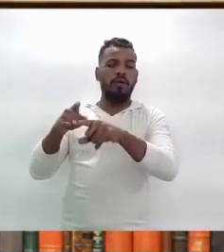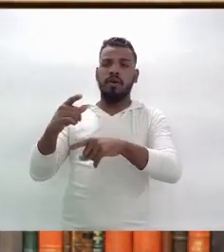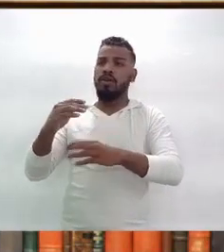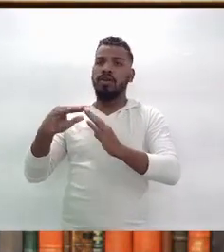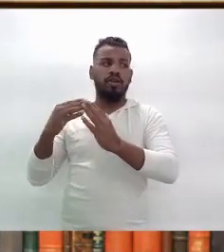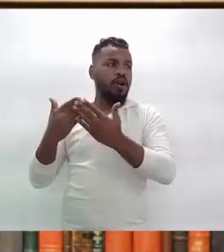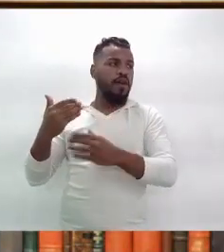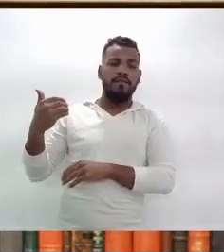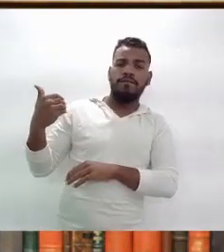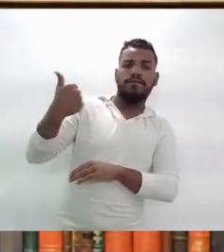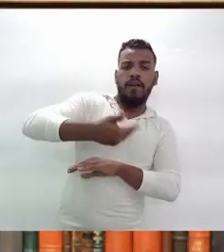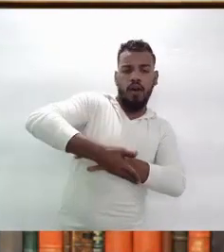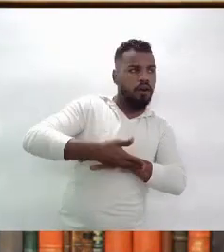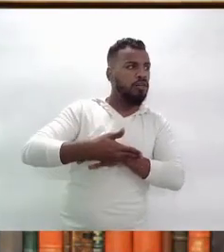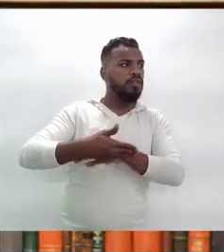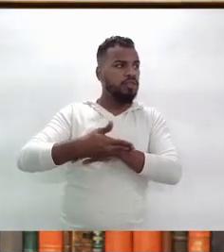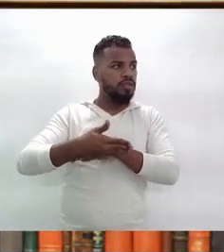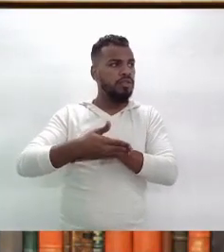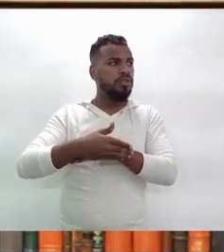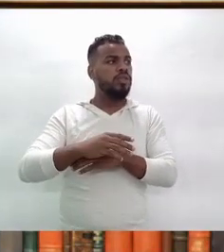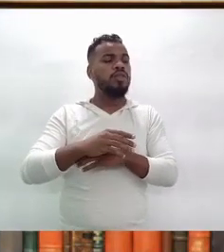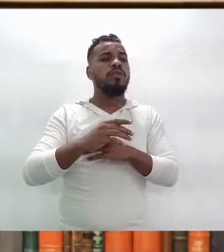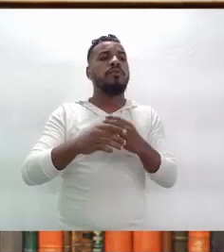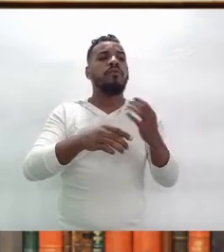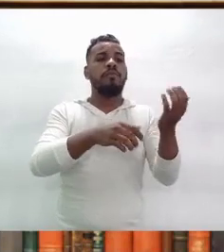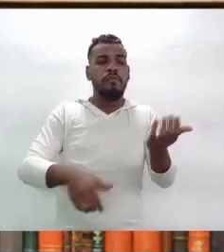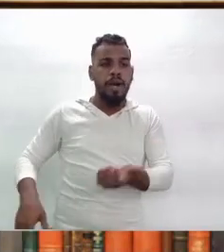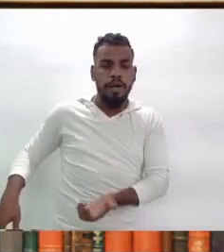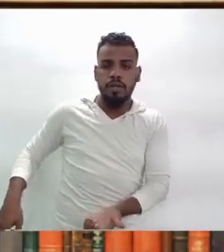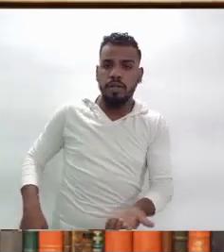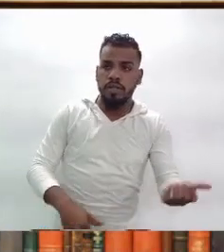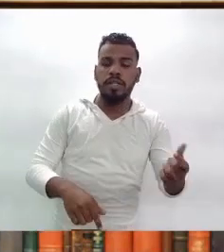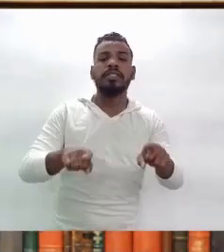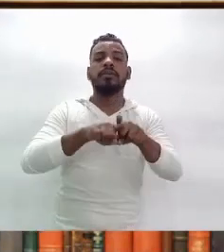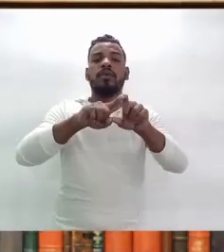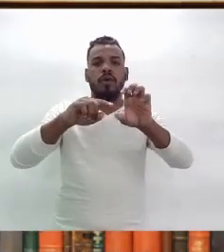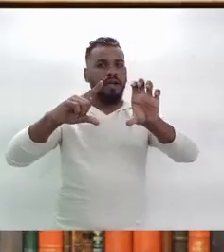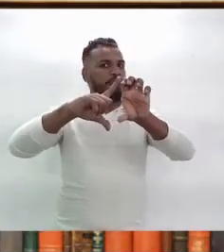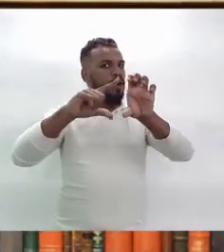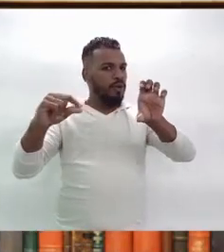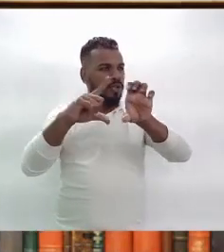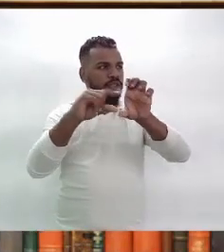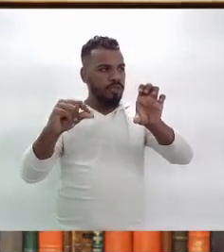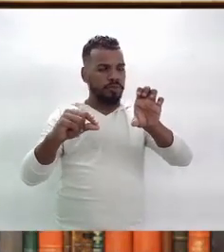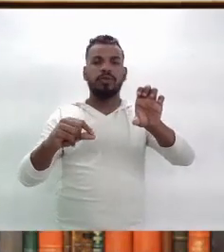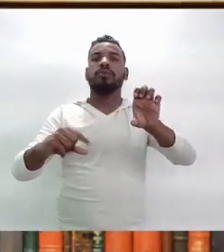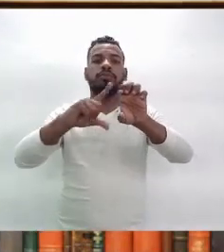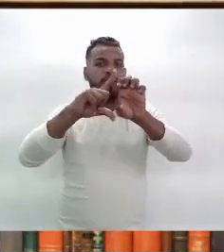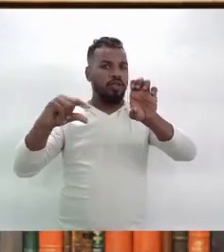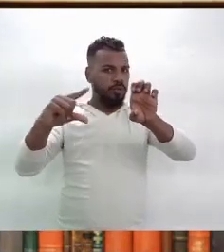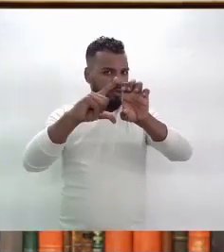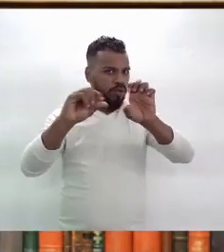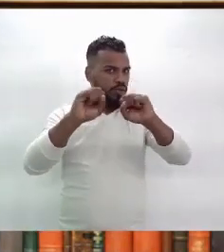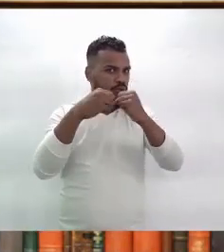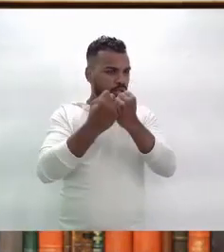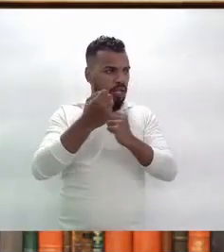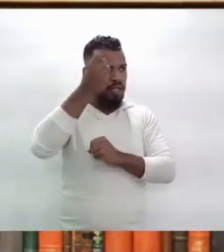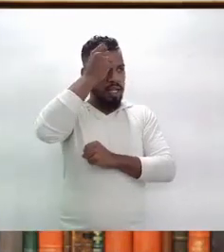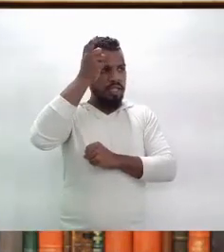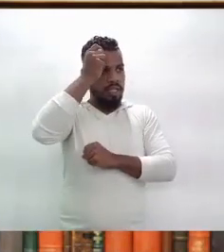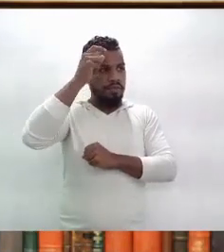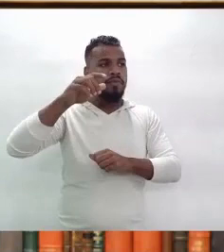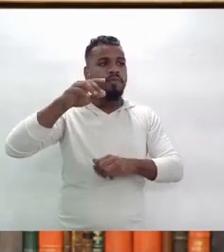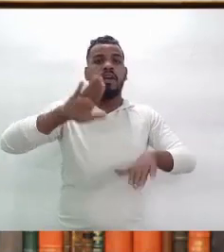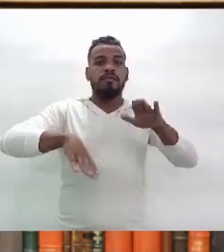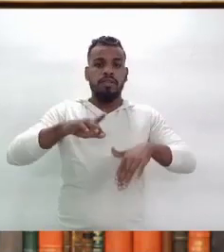a gente tem essa oportunidade do maracatu fazer isso, além do empreendedorismo social, criativo, onde às vezes se